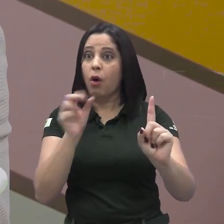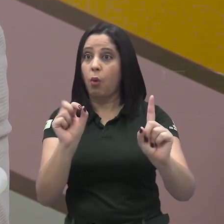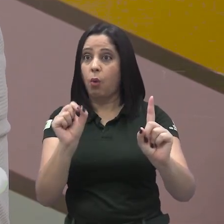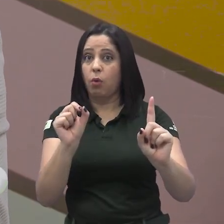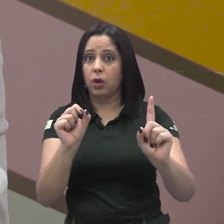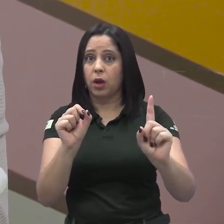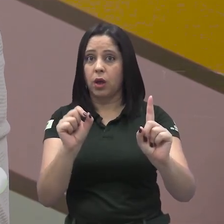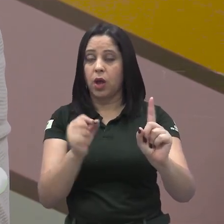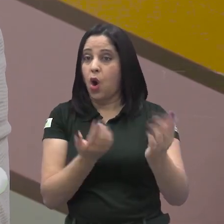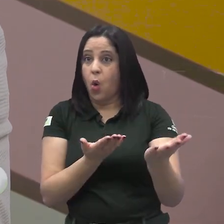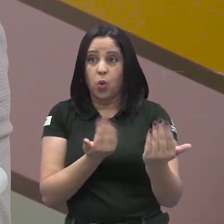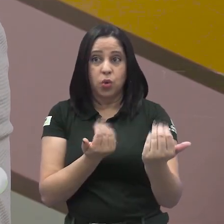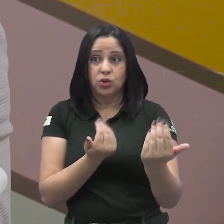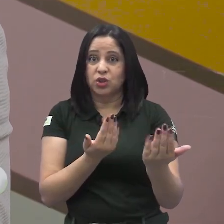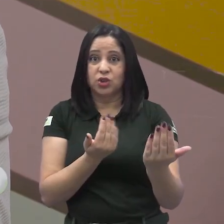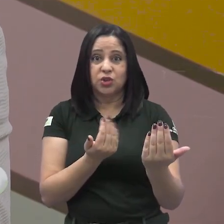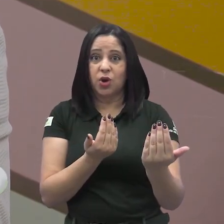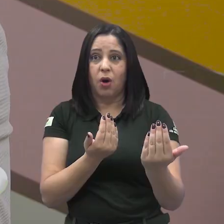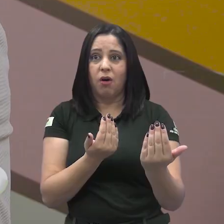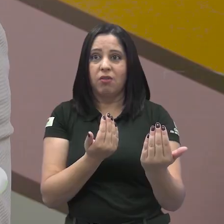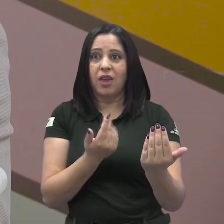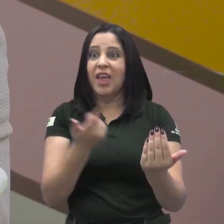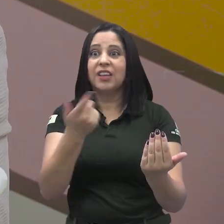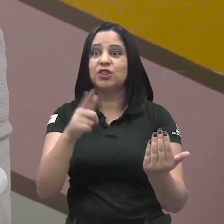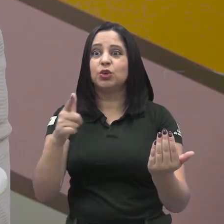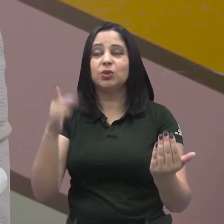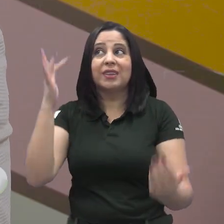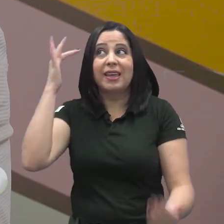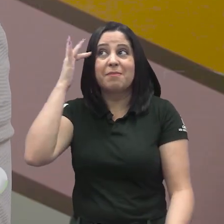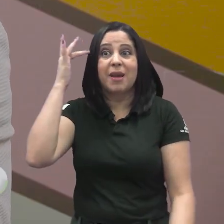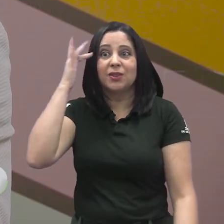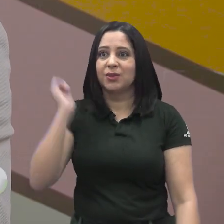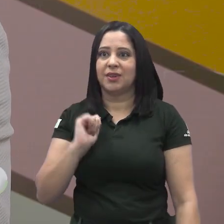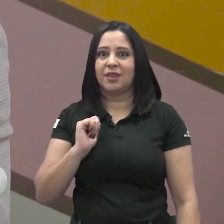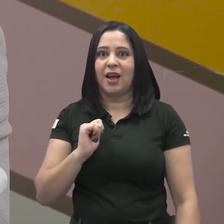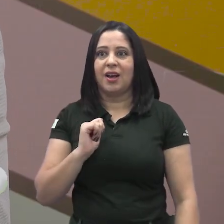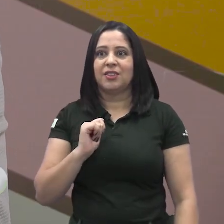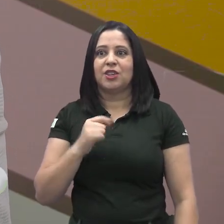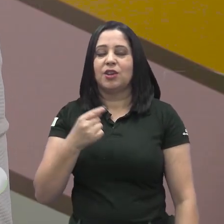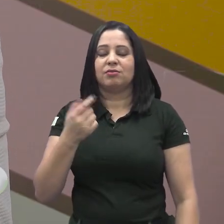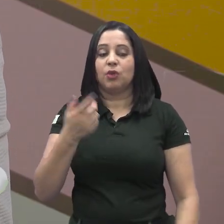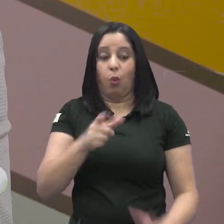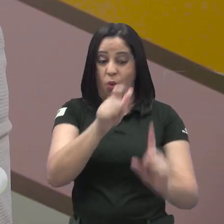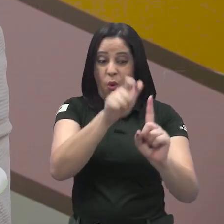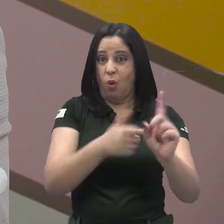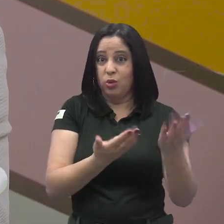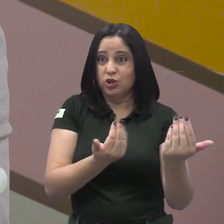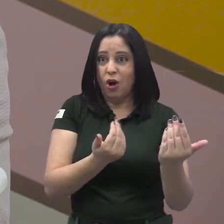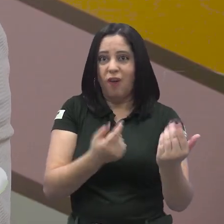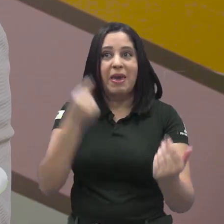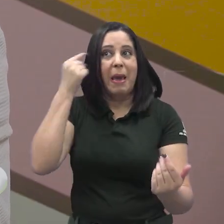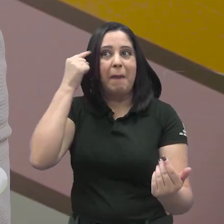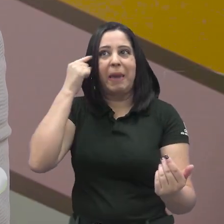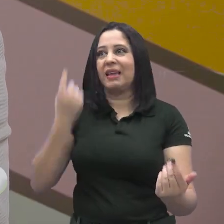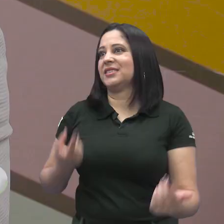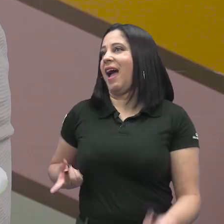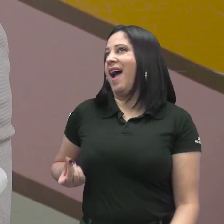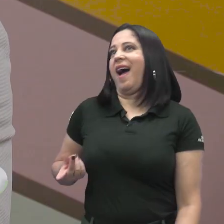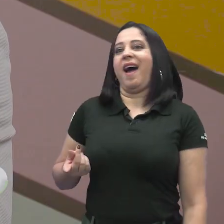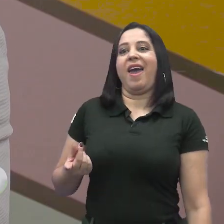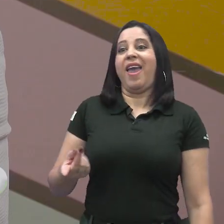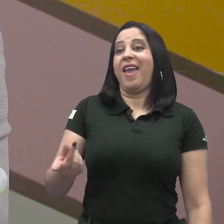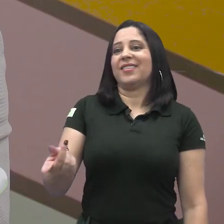legal isso, né? O jovem, ele não tem essa percepção da mortalidade, ele não tem a percepção da finitude, ele acha que ele é eterno.